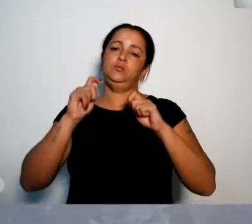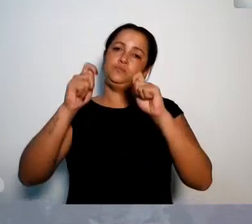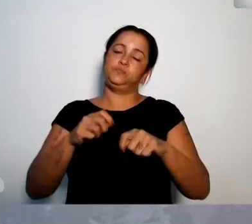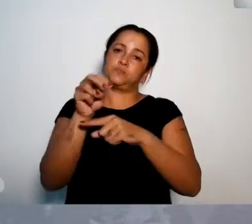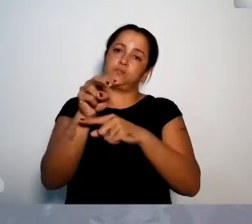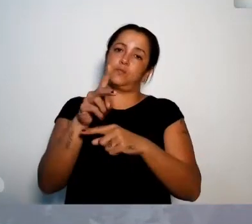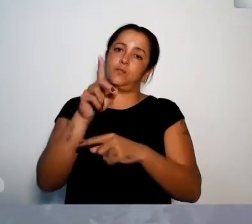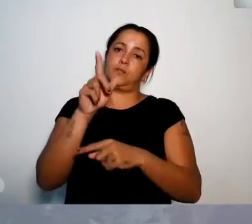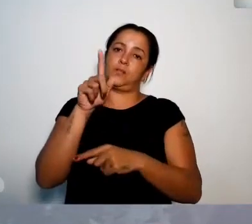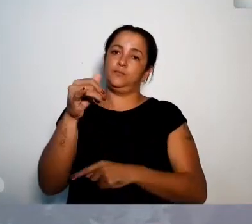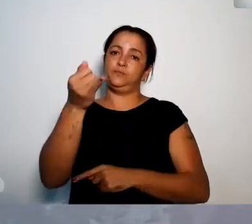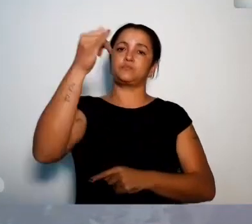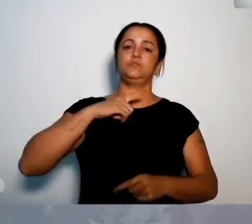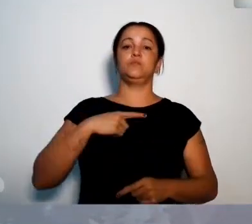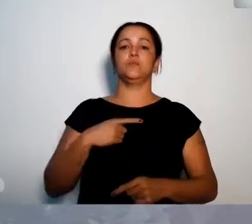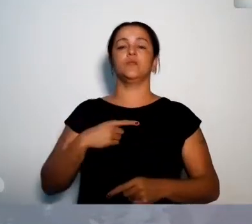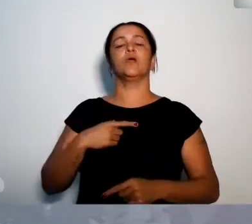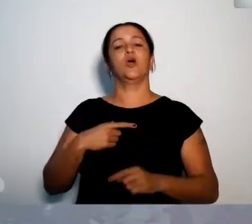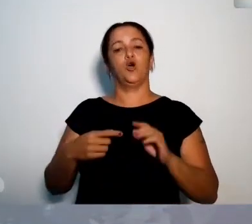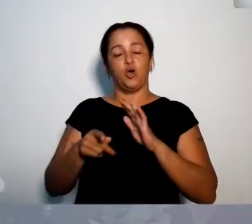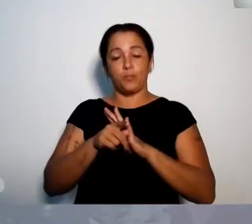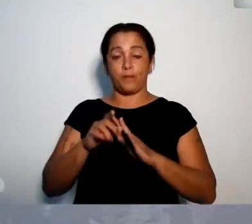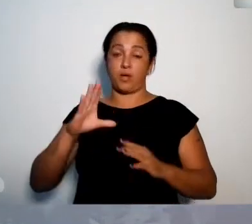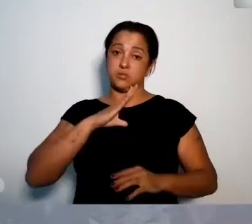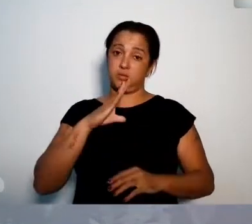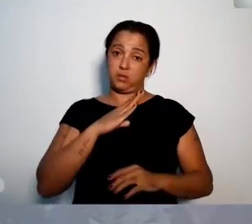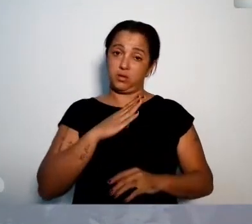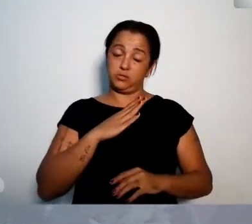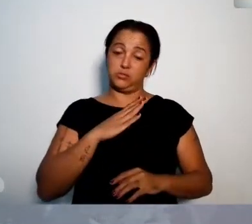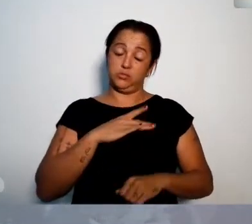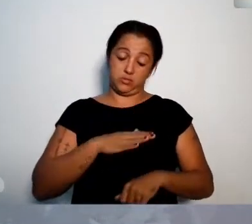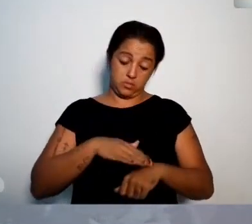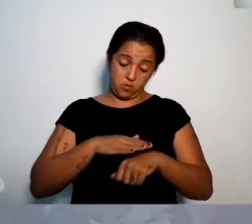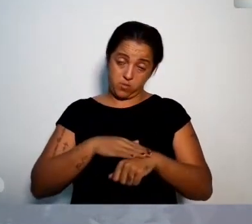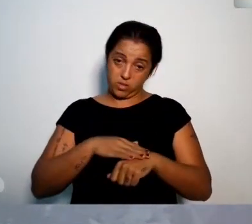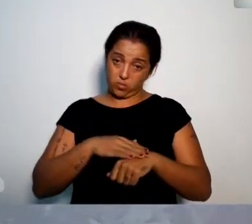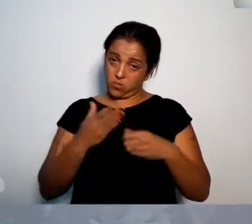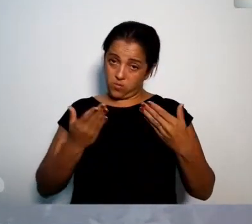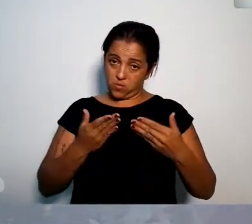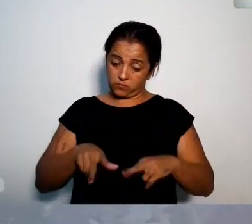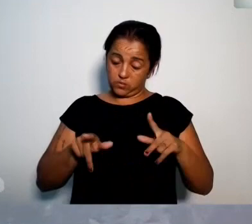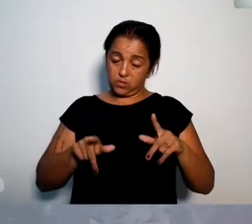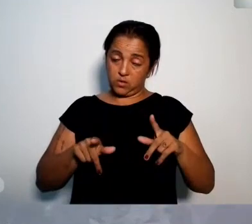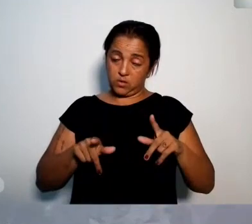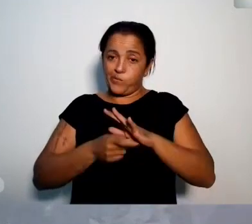importantíssimo e fundamental para a nossa cidade, que atravessa um momento diferente, com a criação de diversas